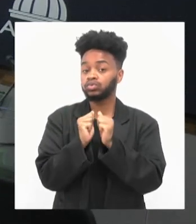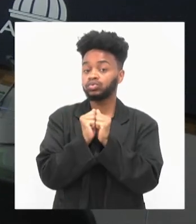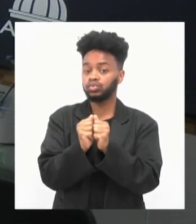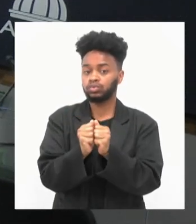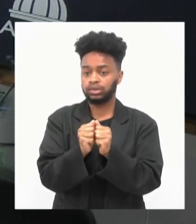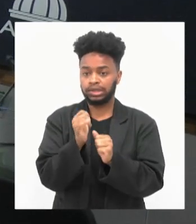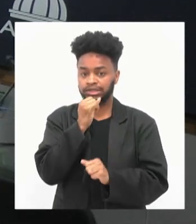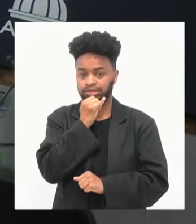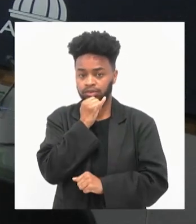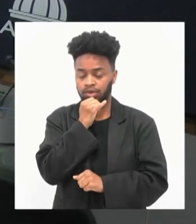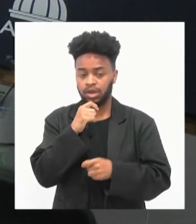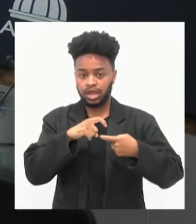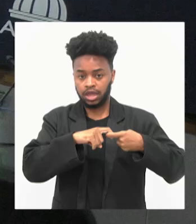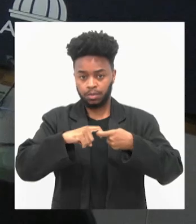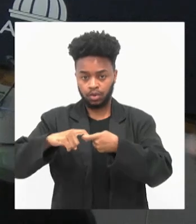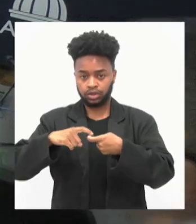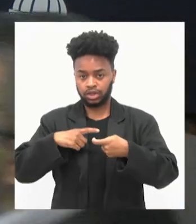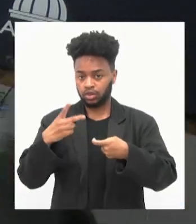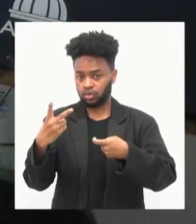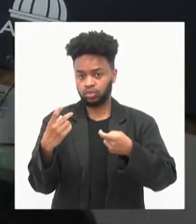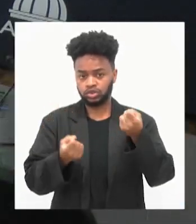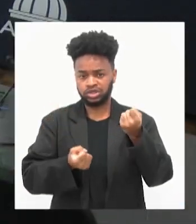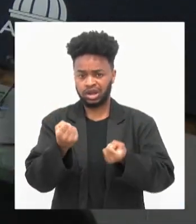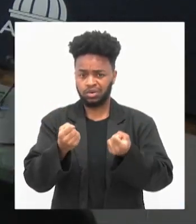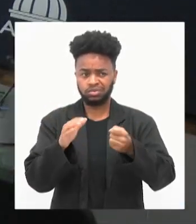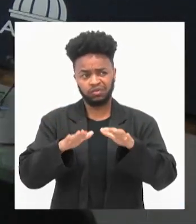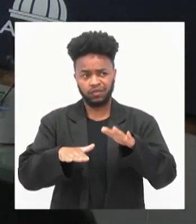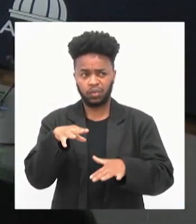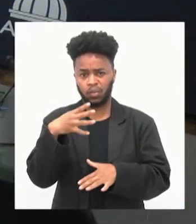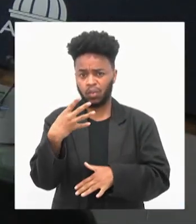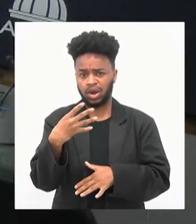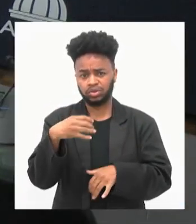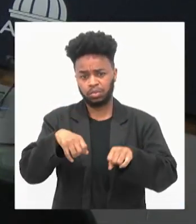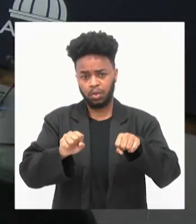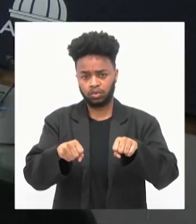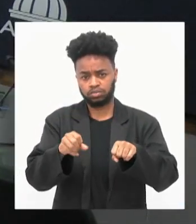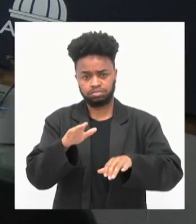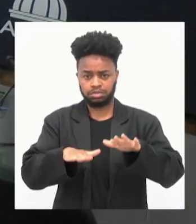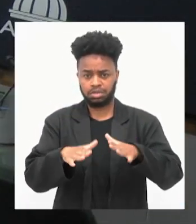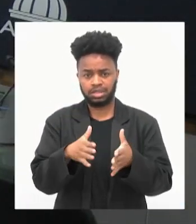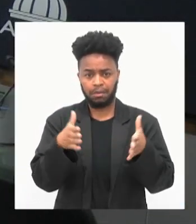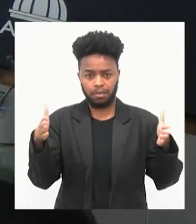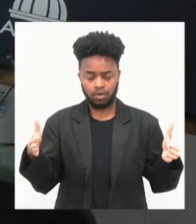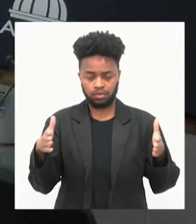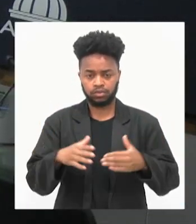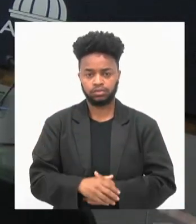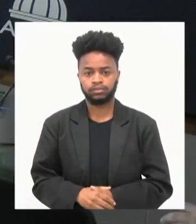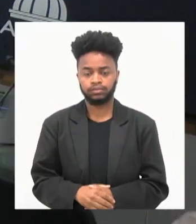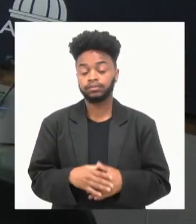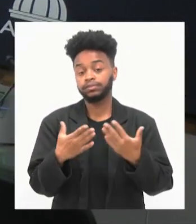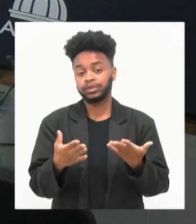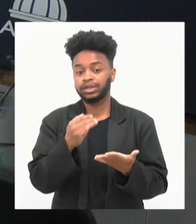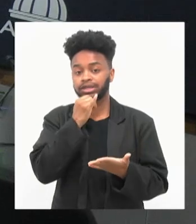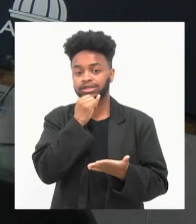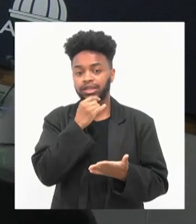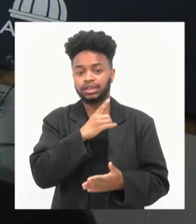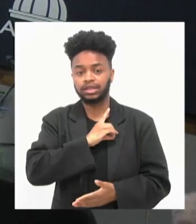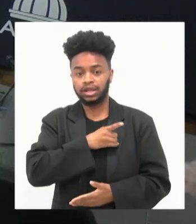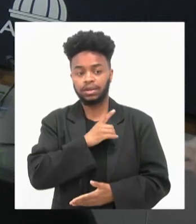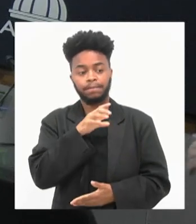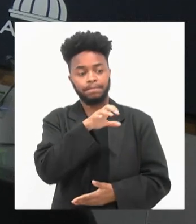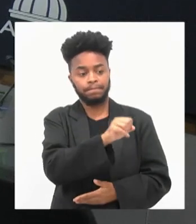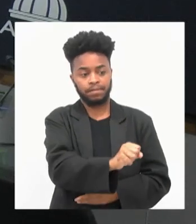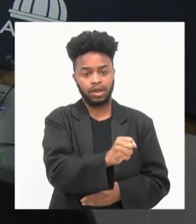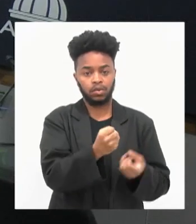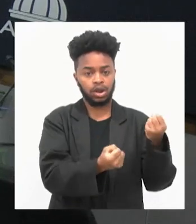exemplo, o reboque leva 2 veículos e talvez 4 motos, dependendo do tamanho. Aí, tipo, vou lá numa delegacia, pego um veículo,